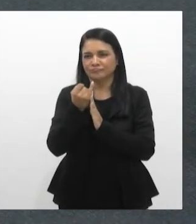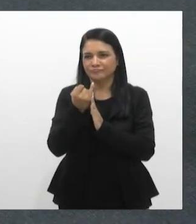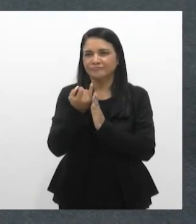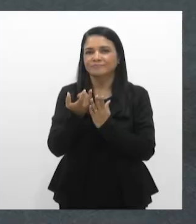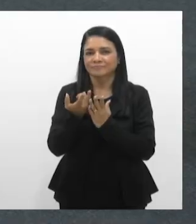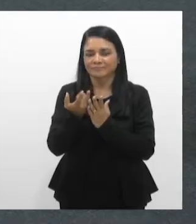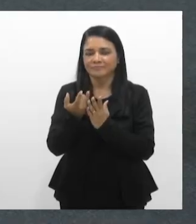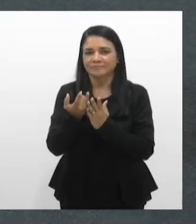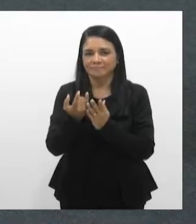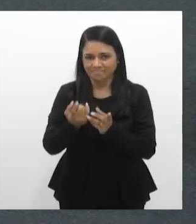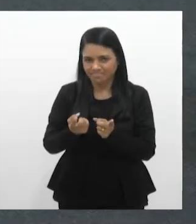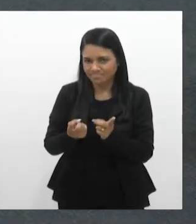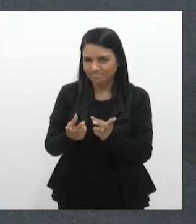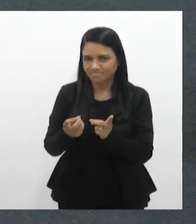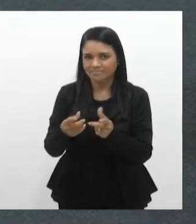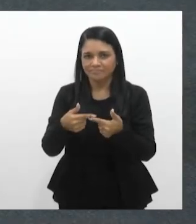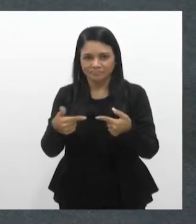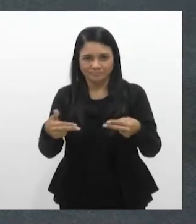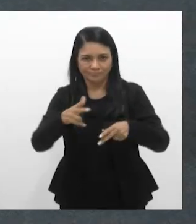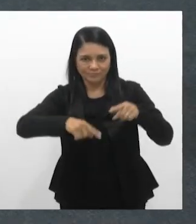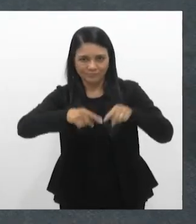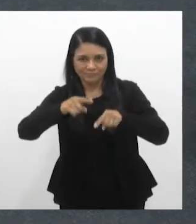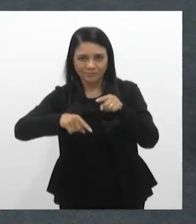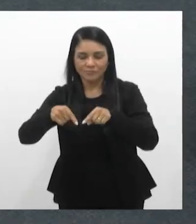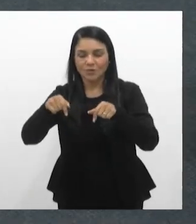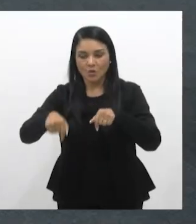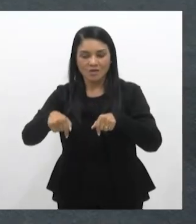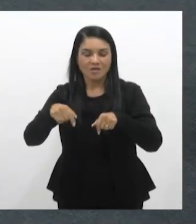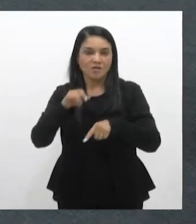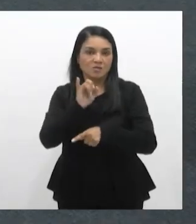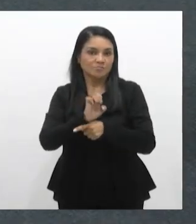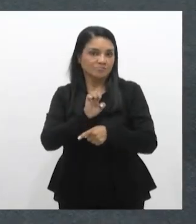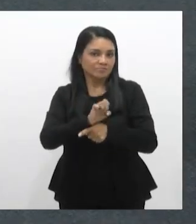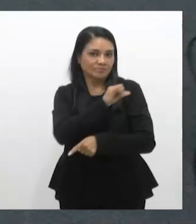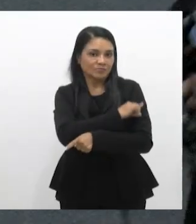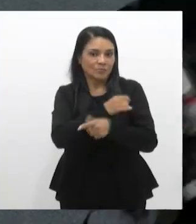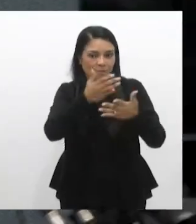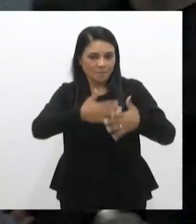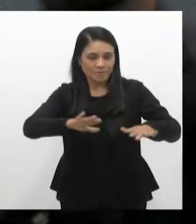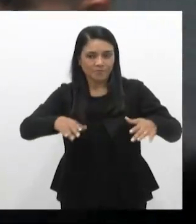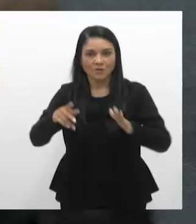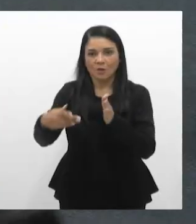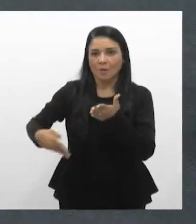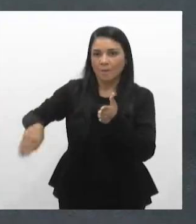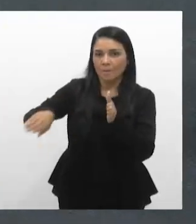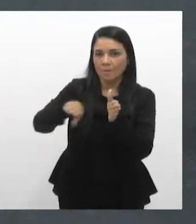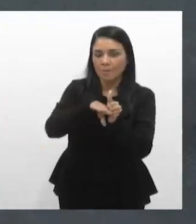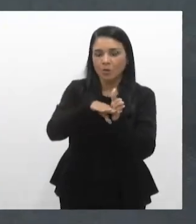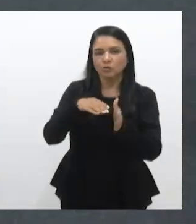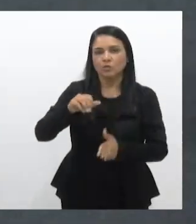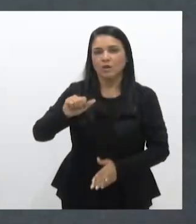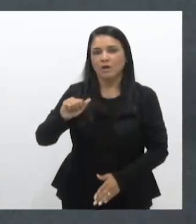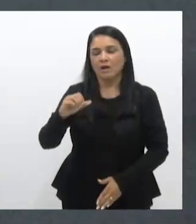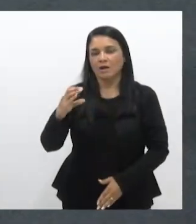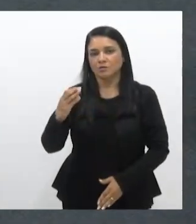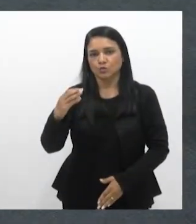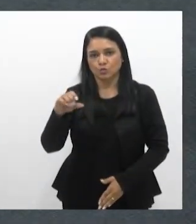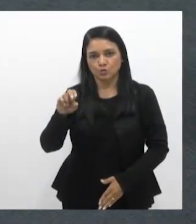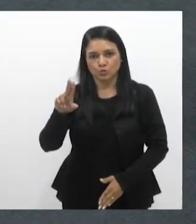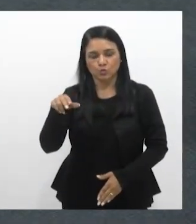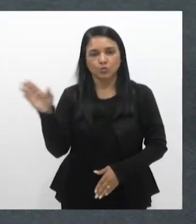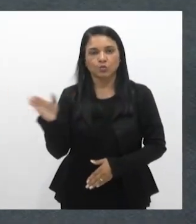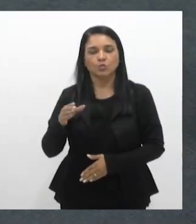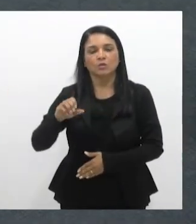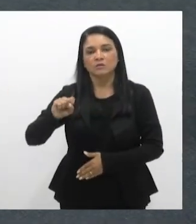nosso mar, principalmente aqui do Rio de Janeiro, tem o Porto de Açu, lá em São João da Barra, Itaguaí, aqui o próprio